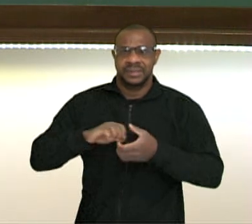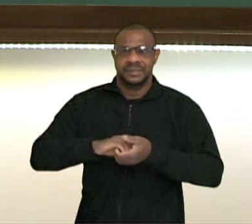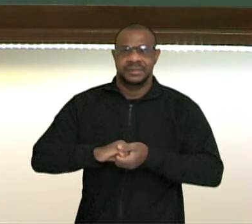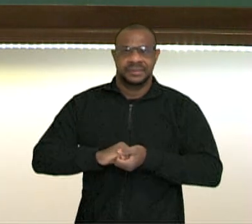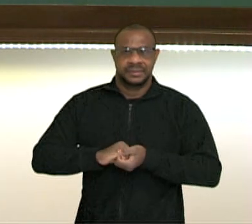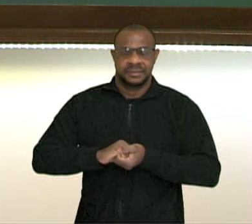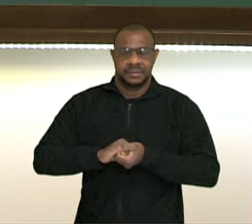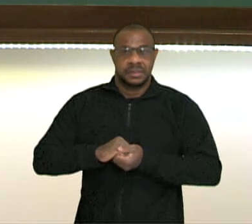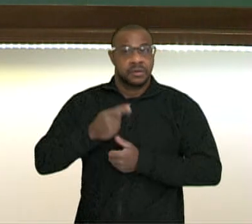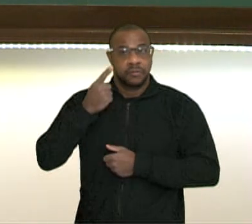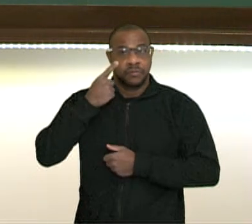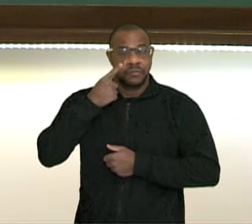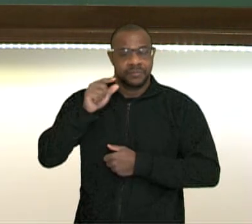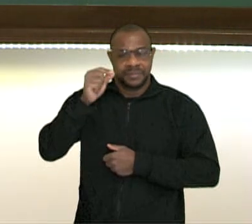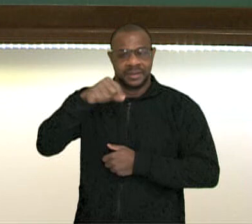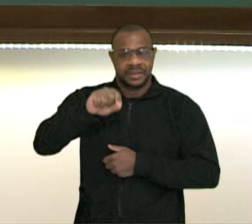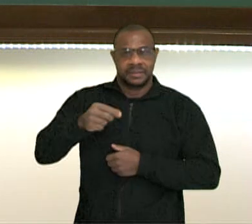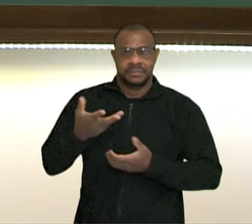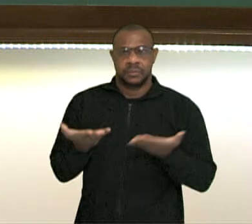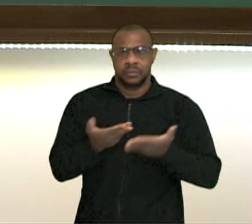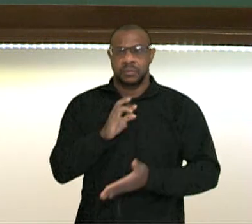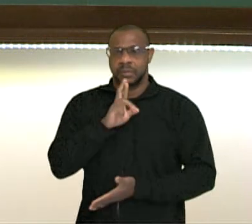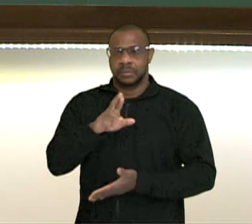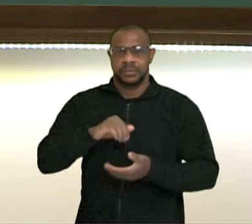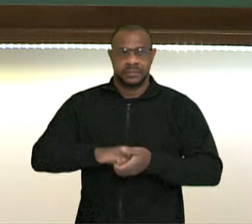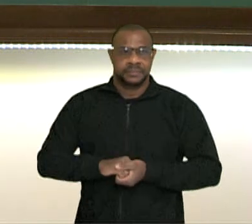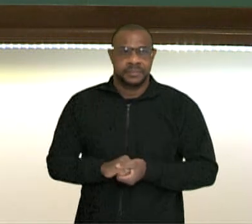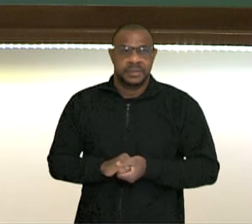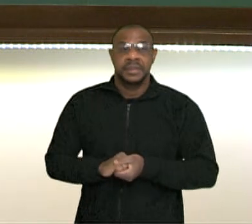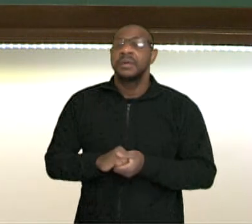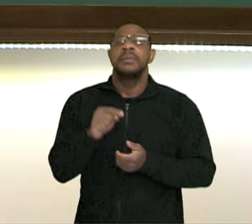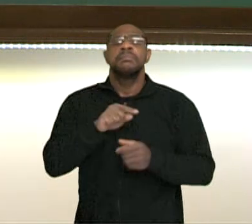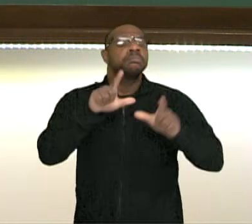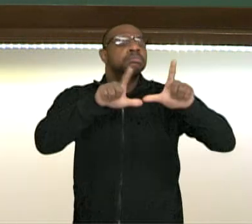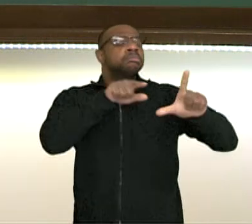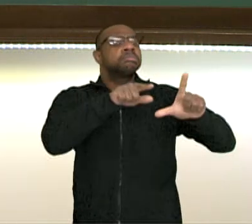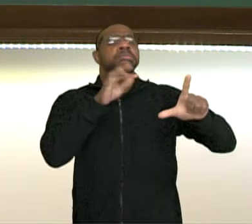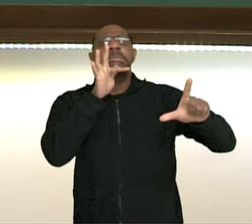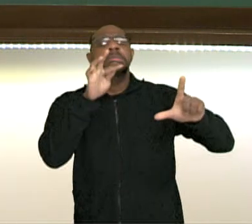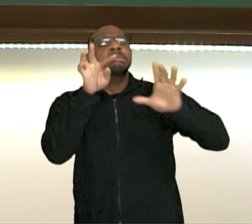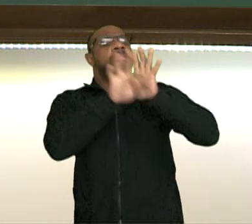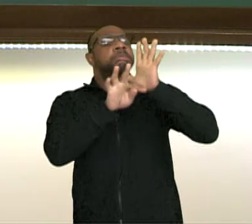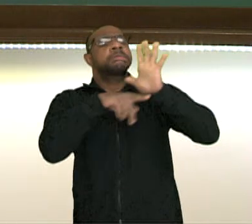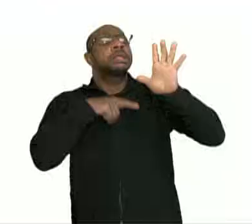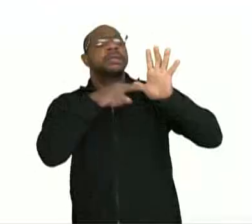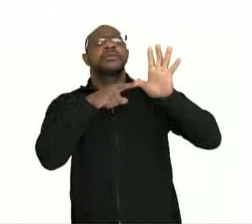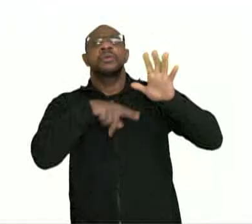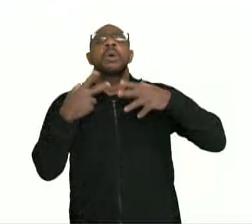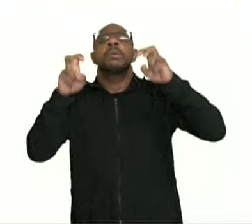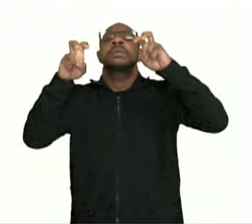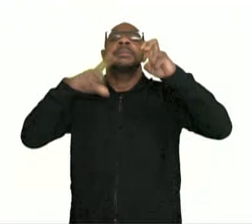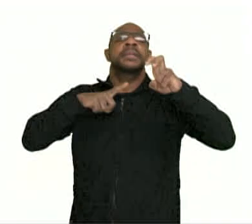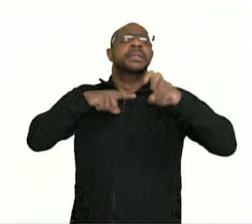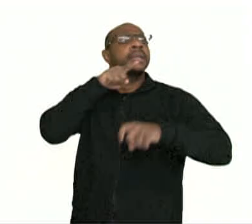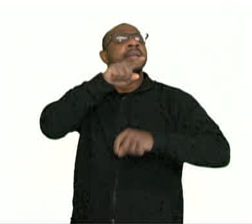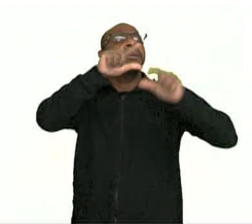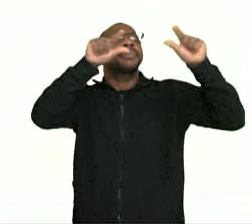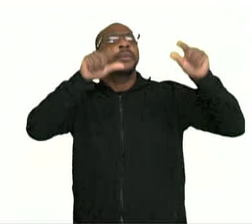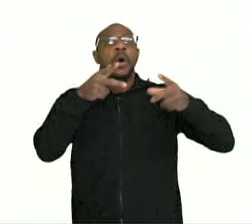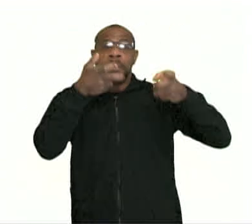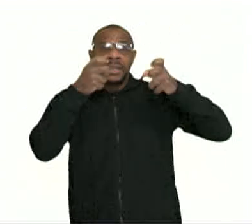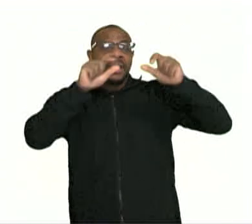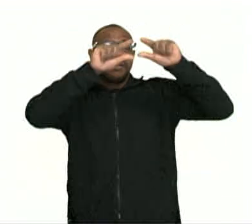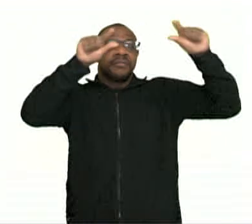Voltei! Vamos gabaritar a atividade? Que texto é esse e qual assunto ele aborda? Observe